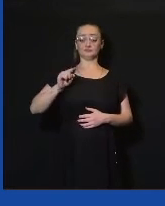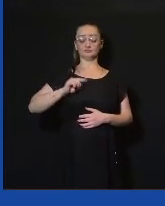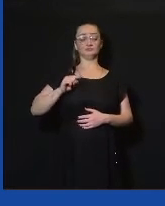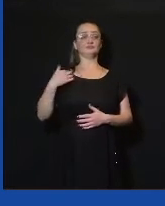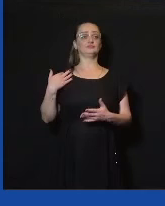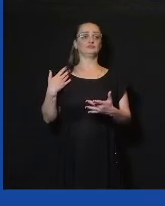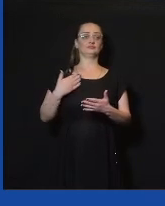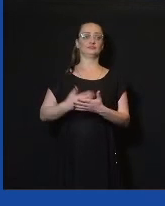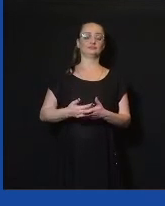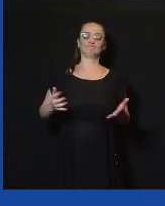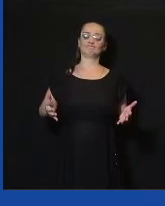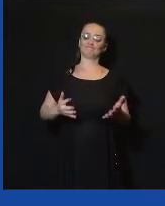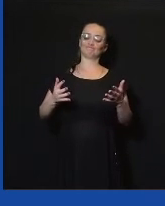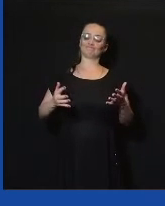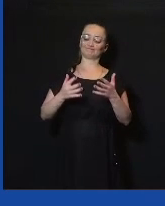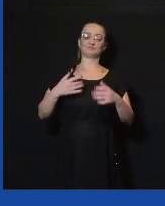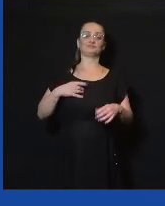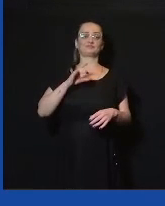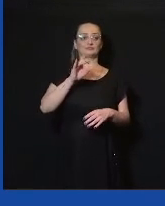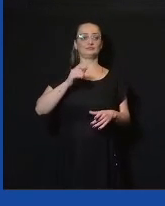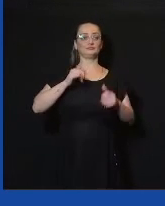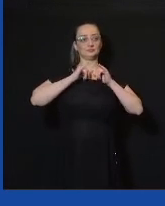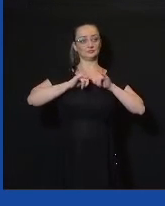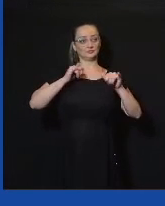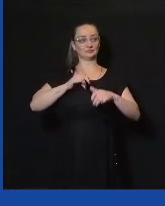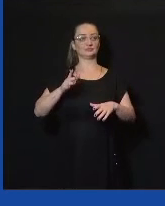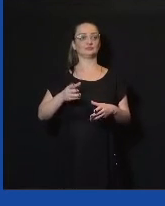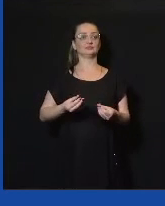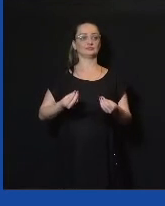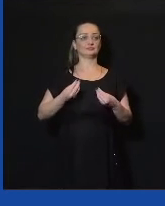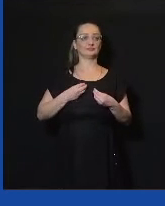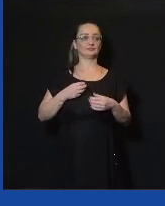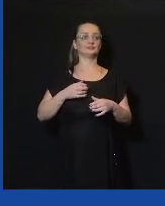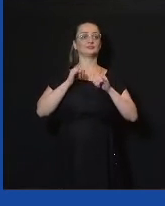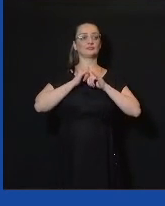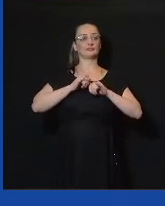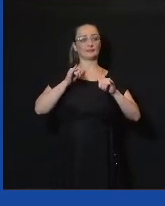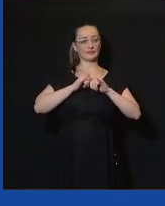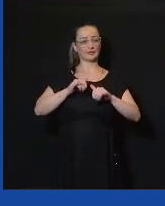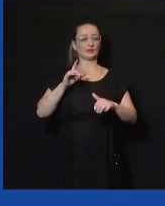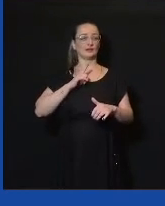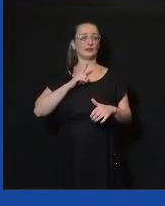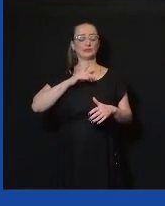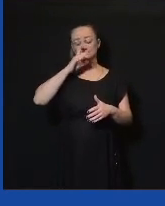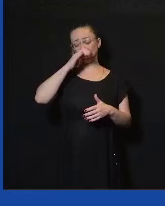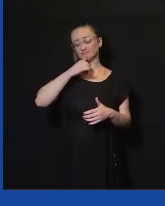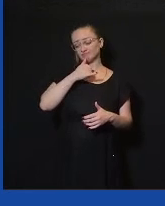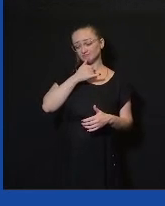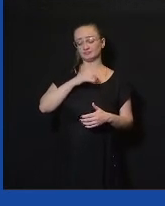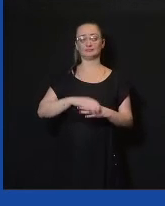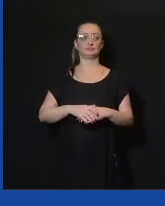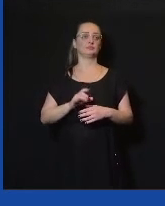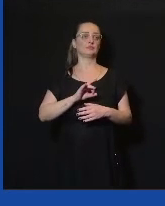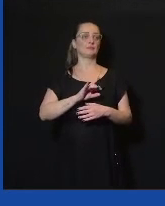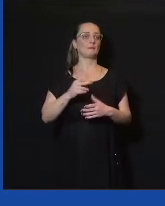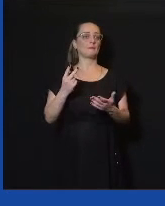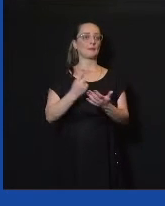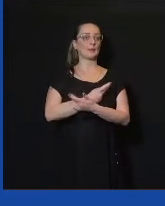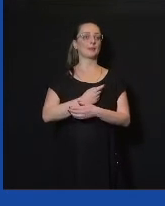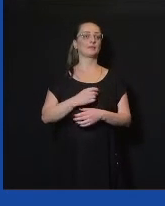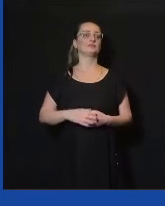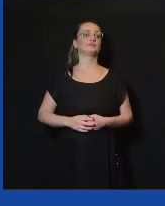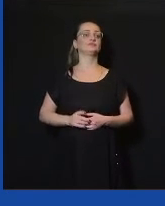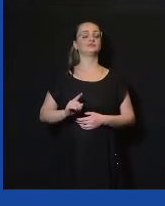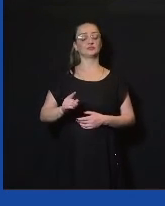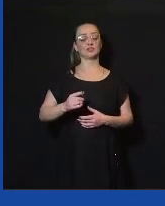está alimentando a gente a cada dia, a cada notícia de morte que a gente recebe, a cada notícia trágica que a gente recebe, a cada decepção, a cada ato errado dos governantes. Isso